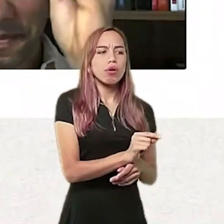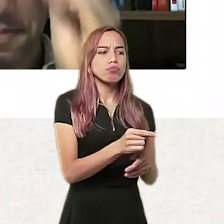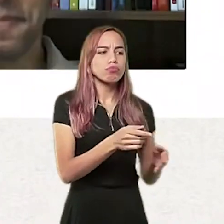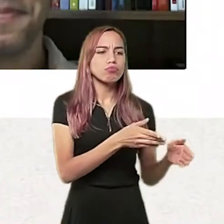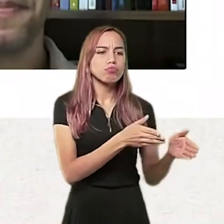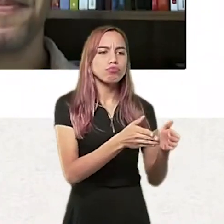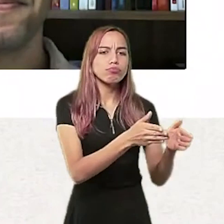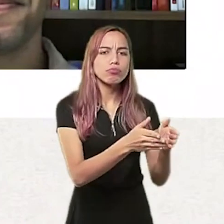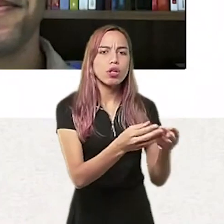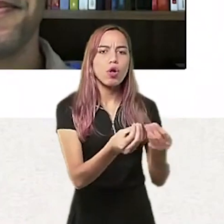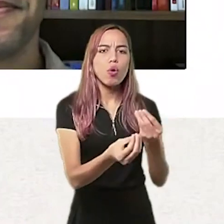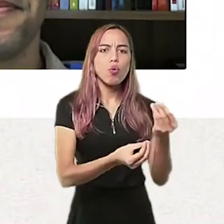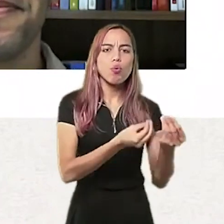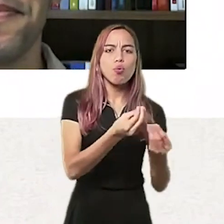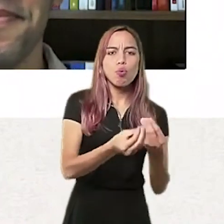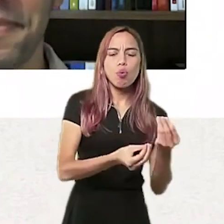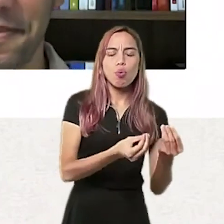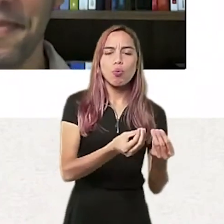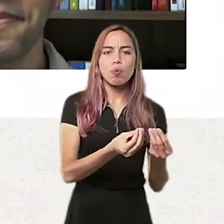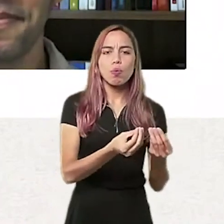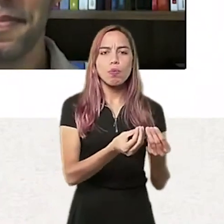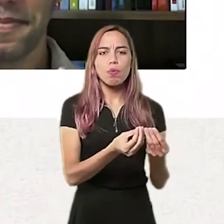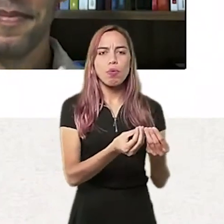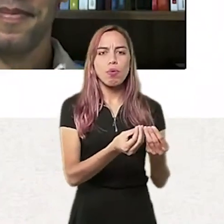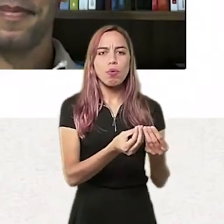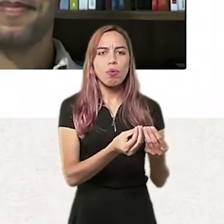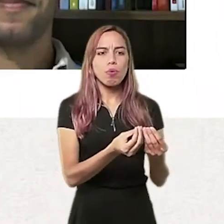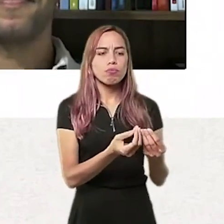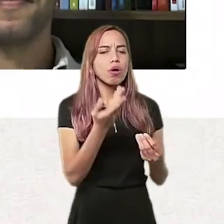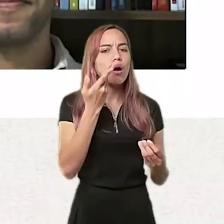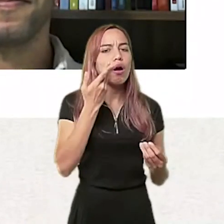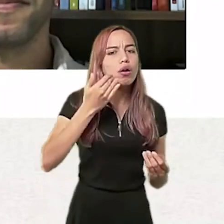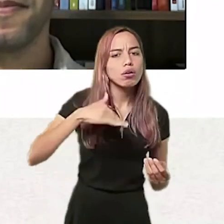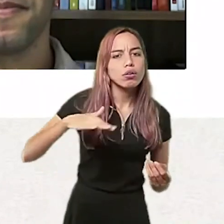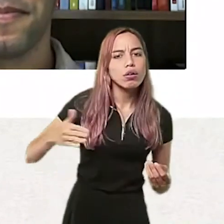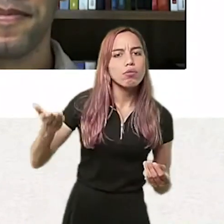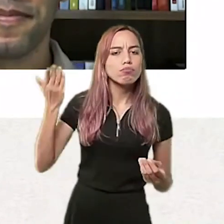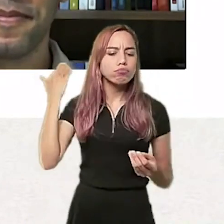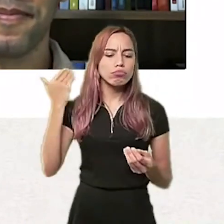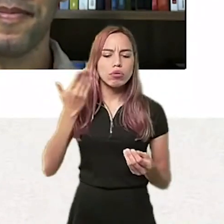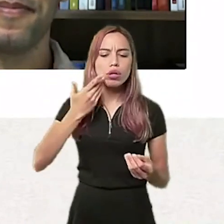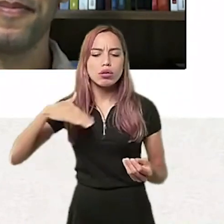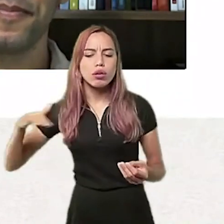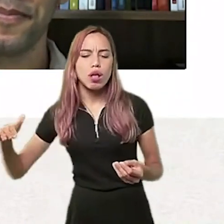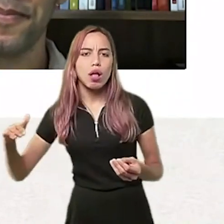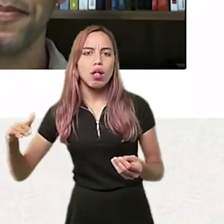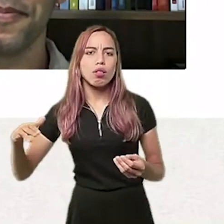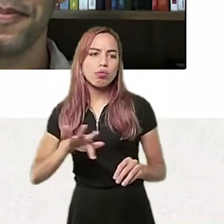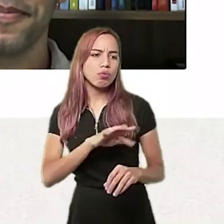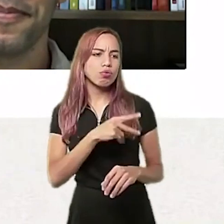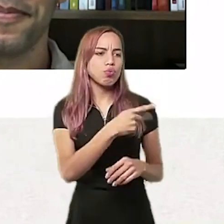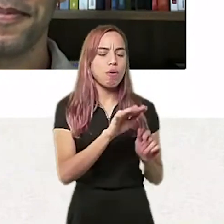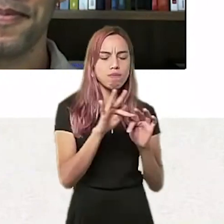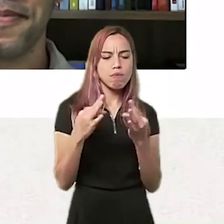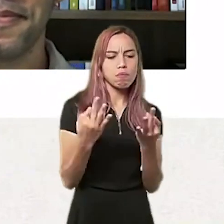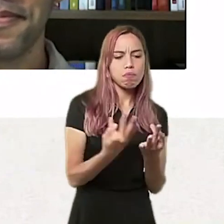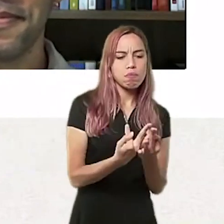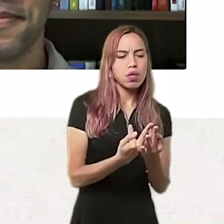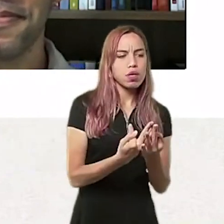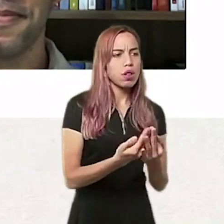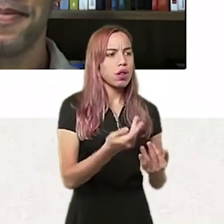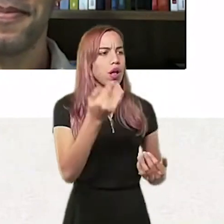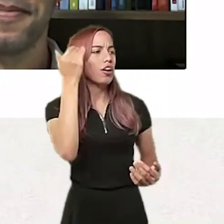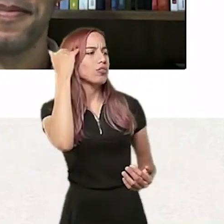trajetória como criança, a sua ancestralidade, a sua adolescência, o seu encontro